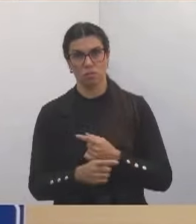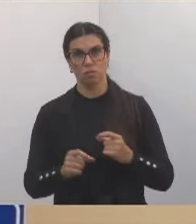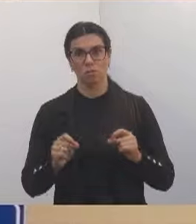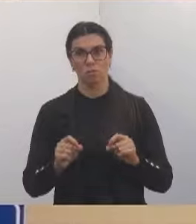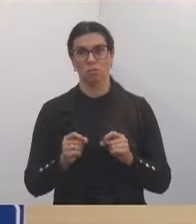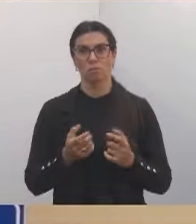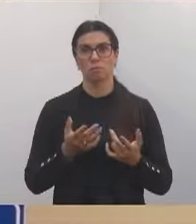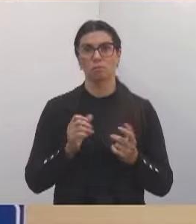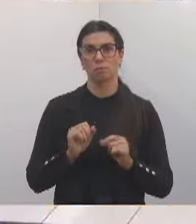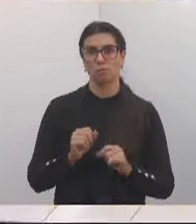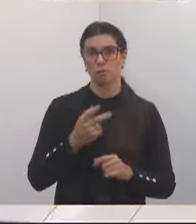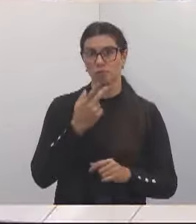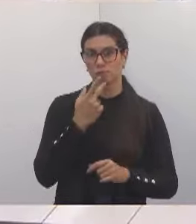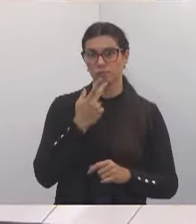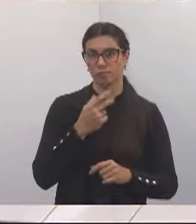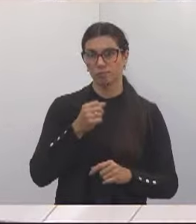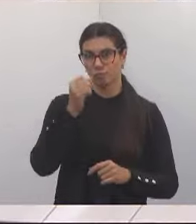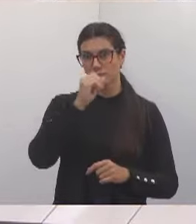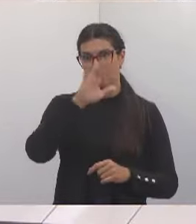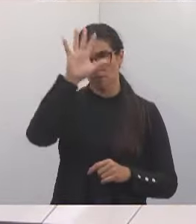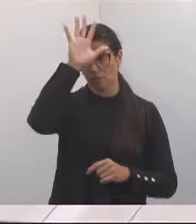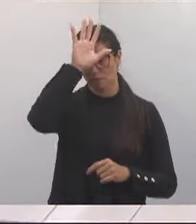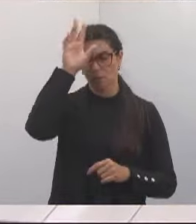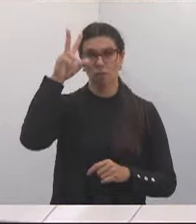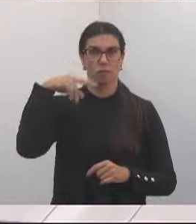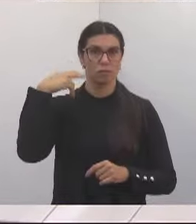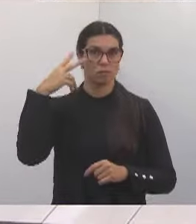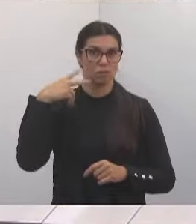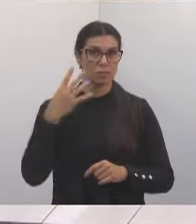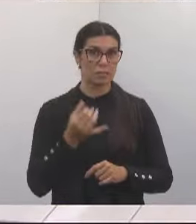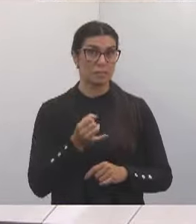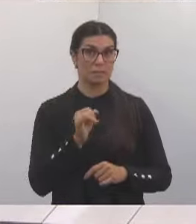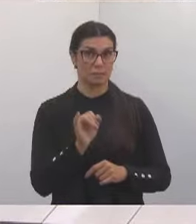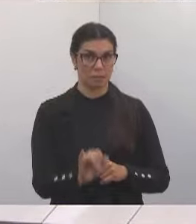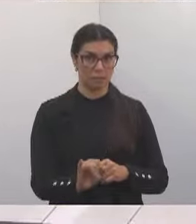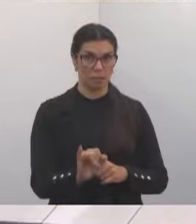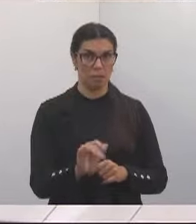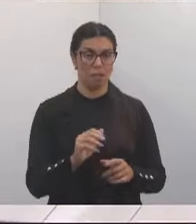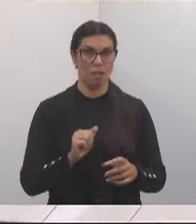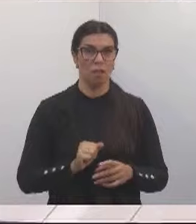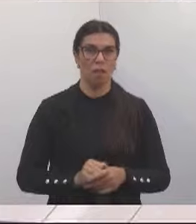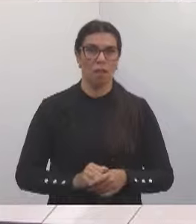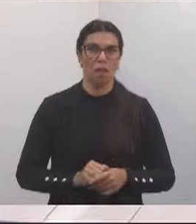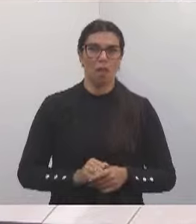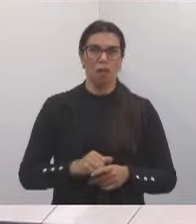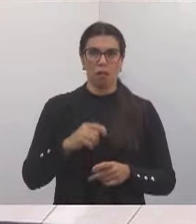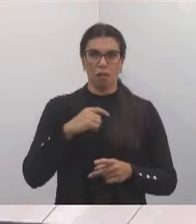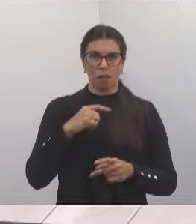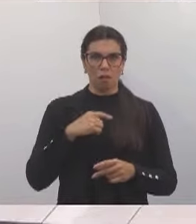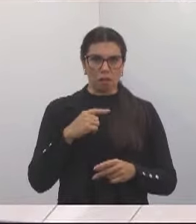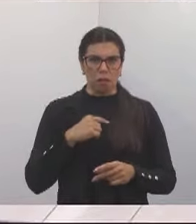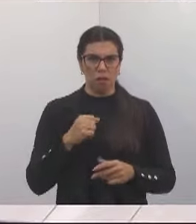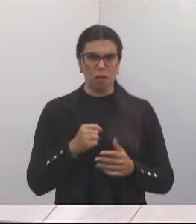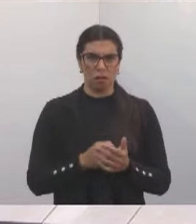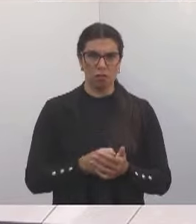falar. Vereador Rodrigo. Se caso, nós poderíamos ter dois casos, se o servidor do gabinete fosse um